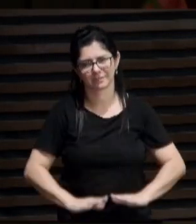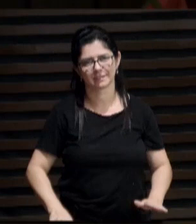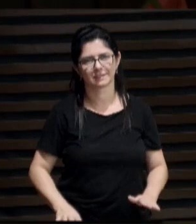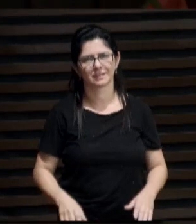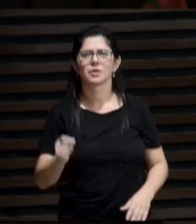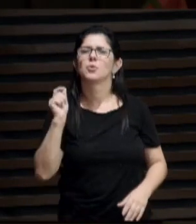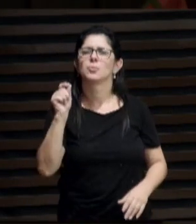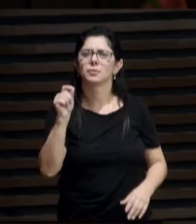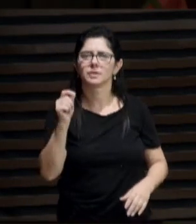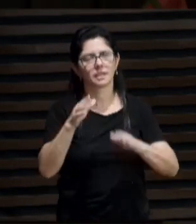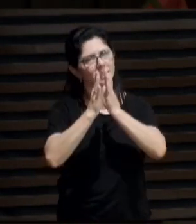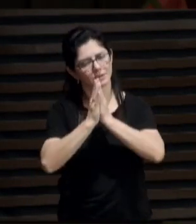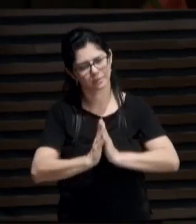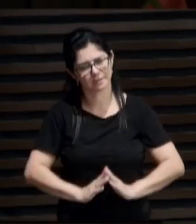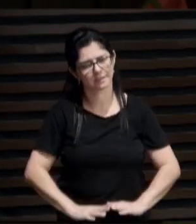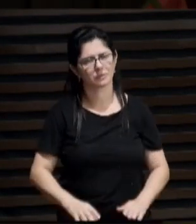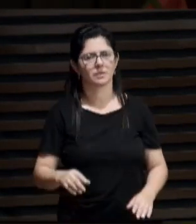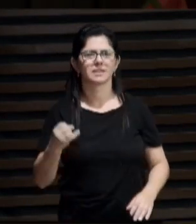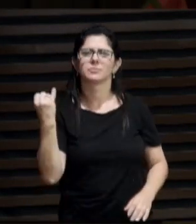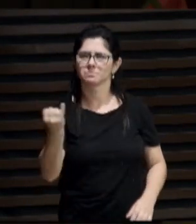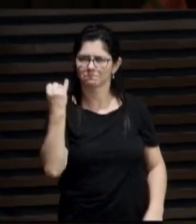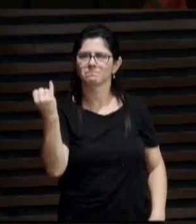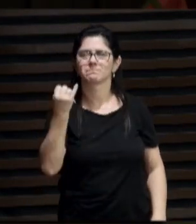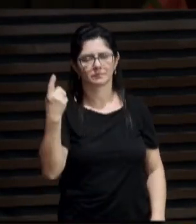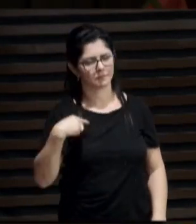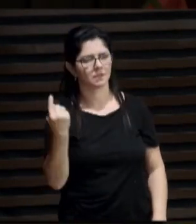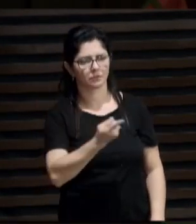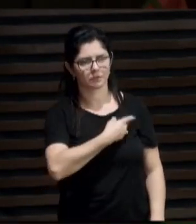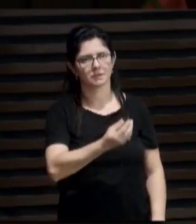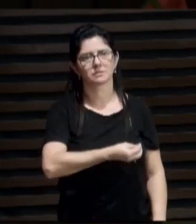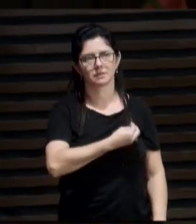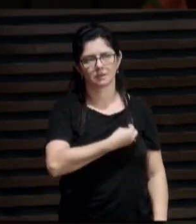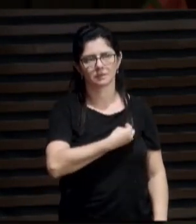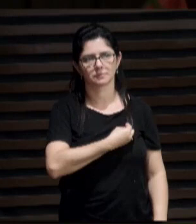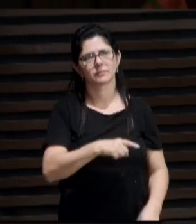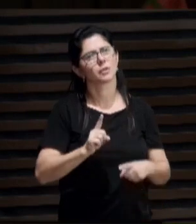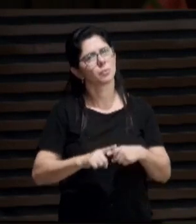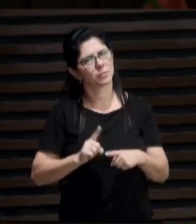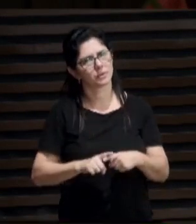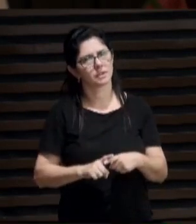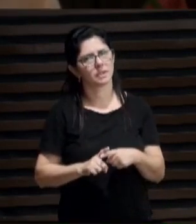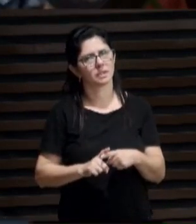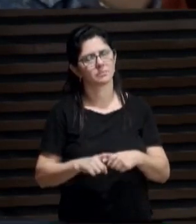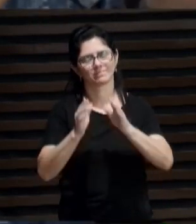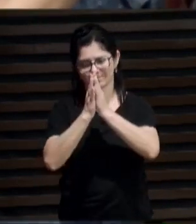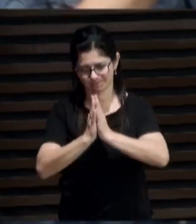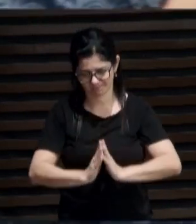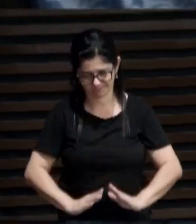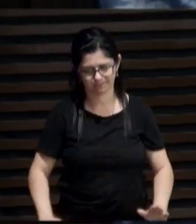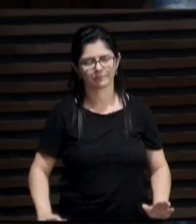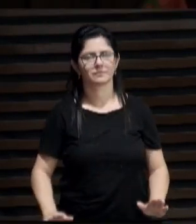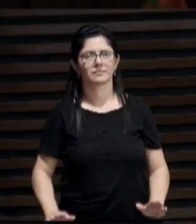a adoração a Deus é tão importante em nossas vidas? Porque a adoração, veja bem,